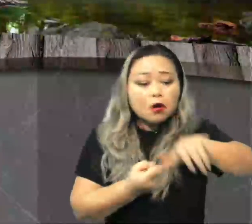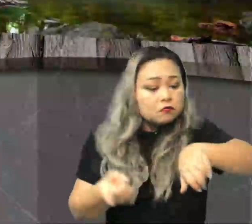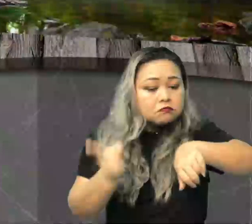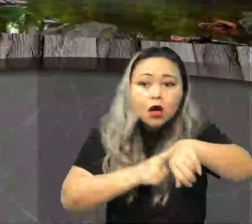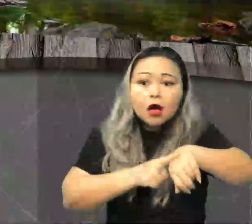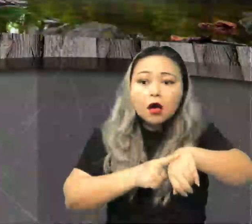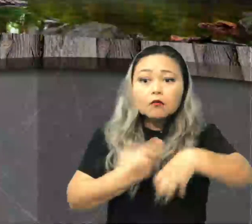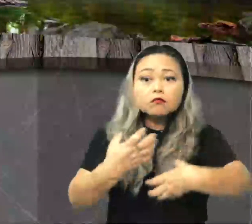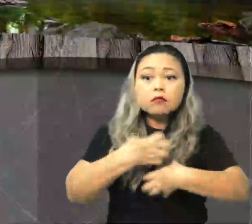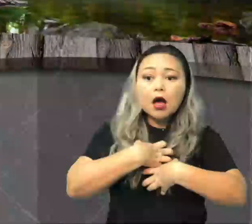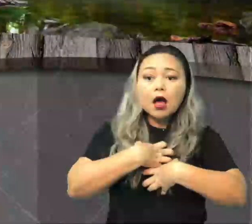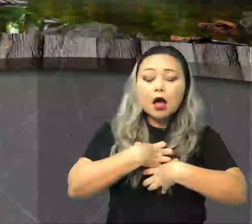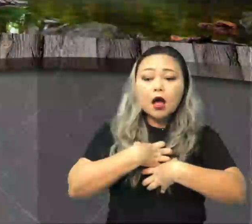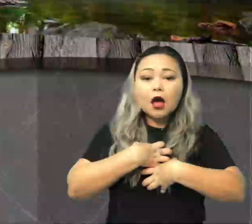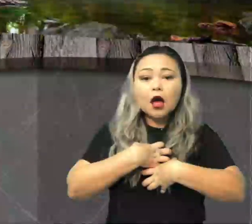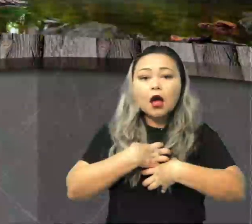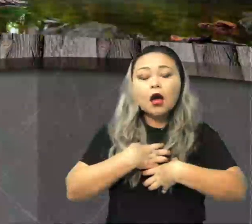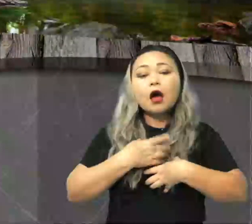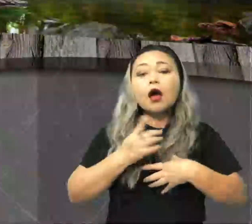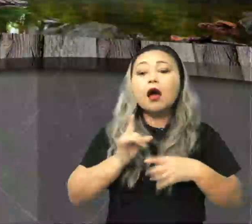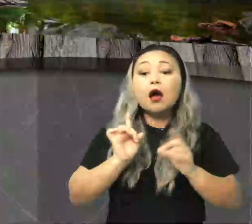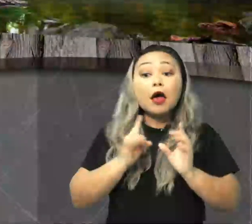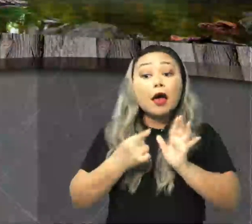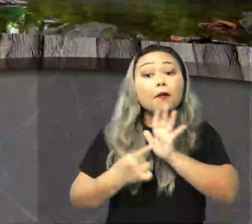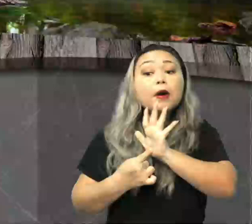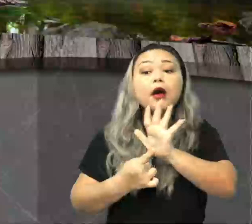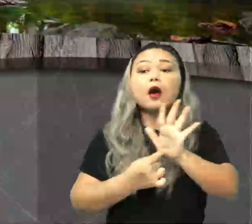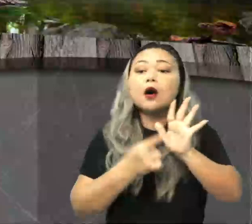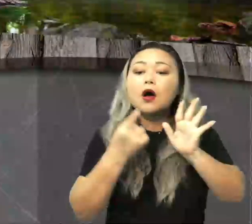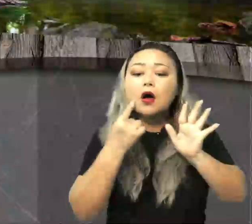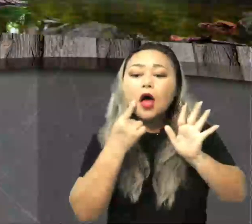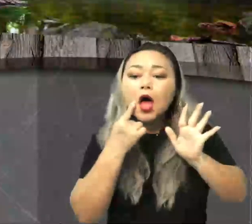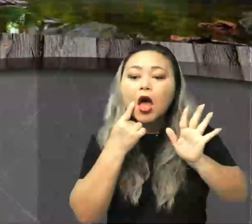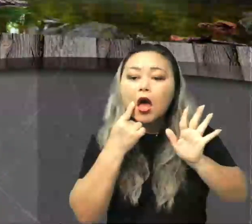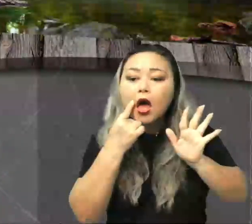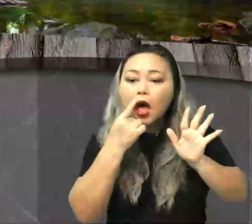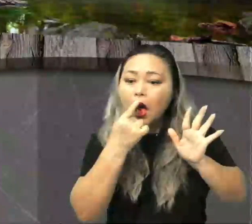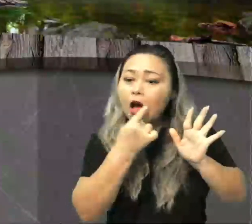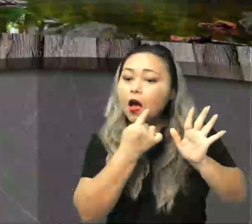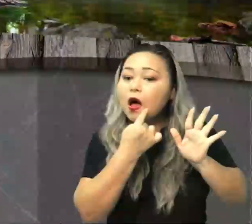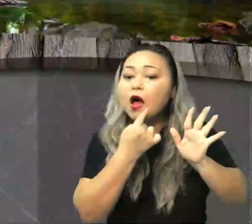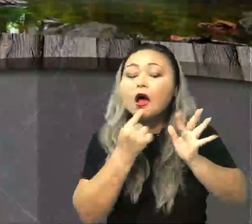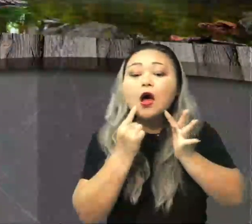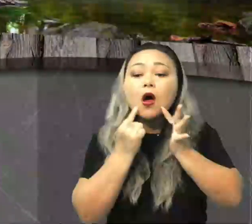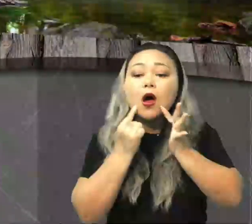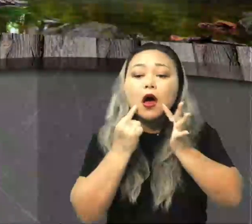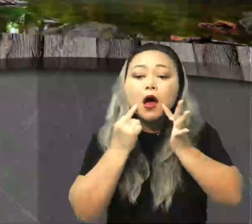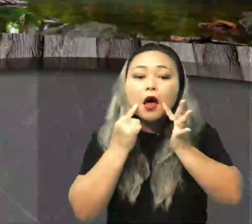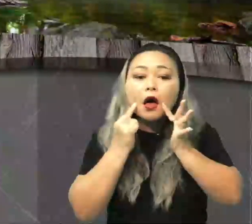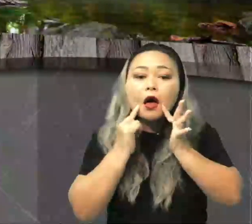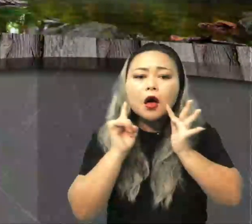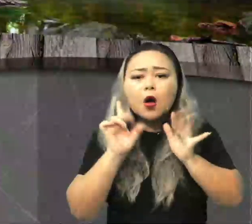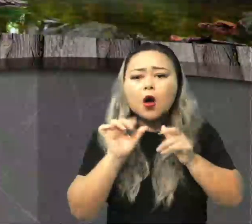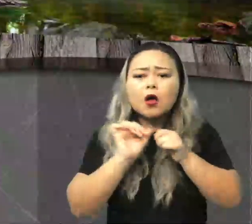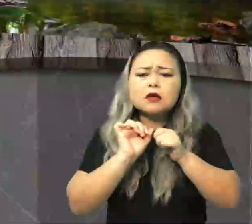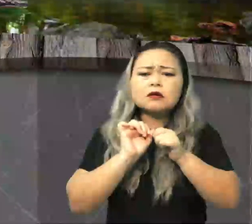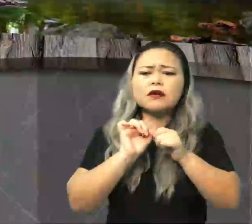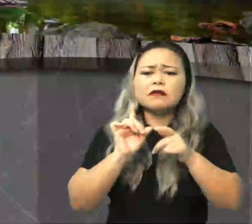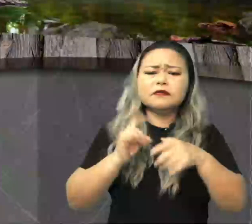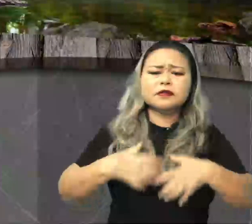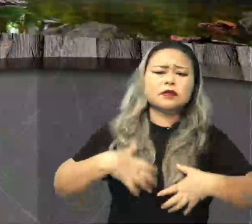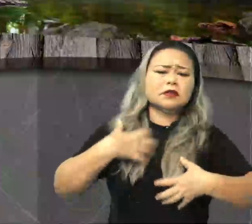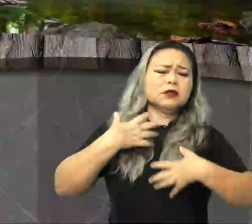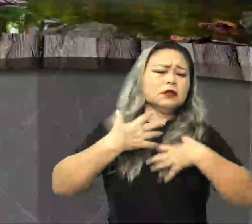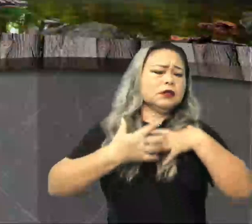Só que aparece na região do lábio umas bolinhas. Isso quando a pessoa sofre algum